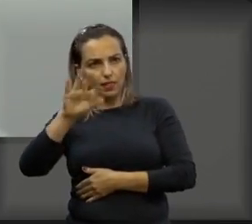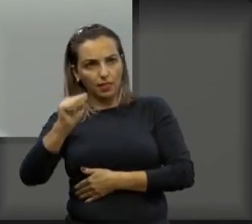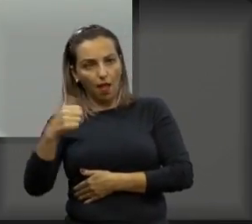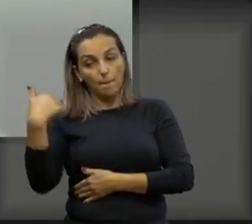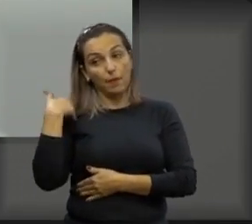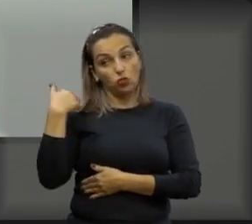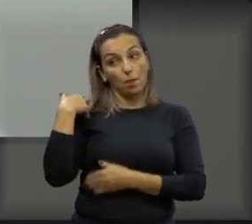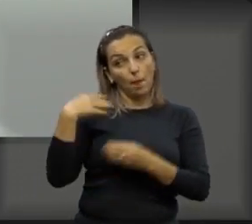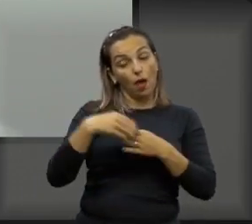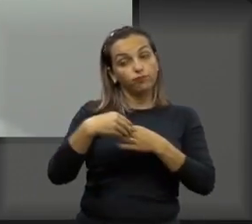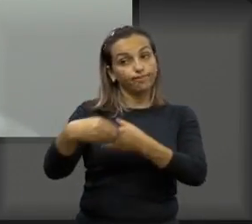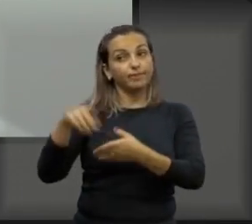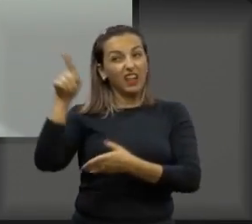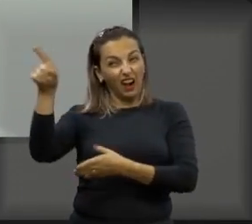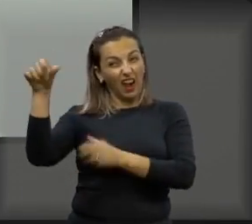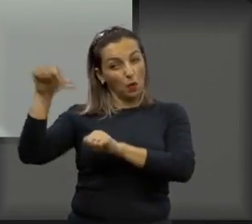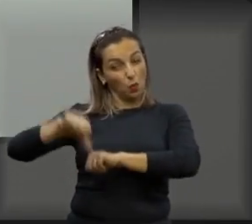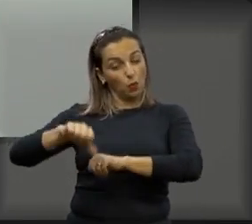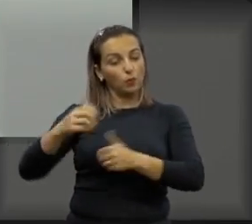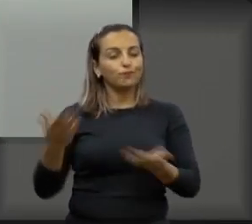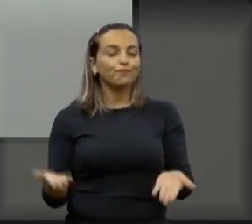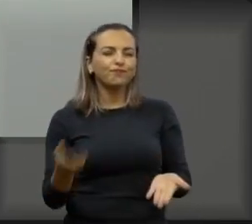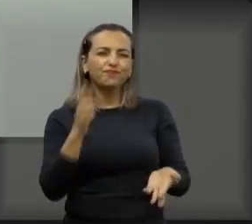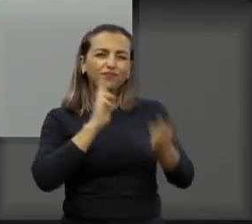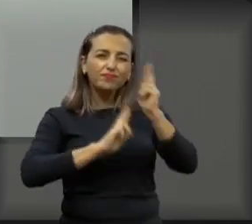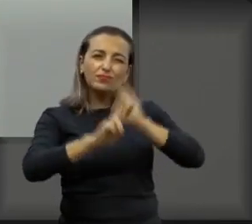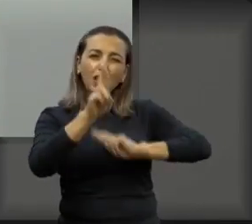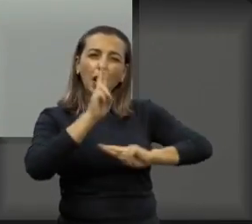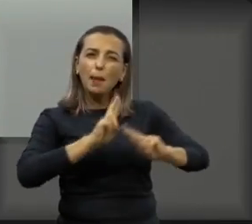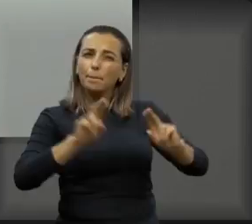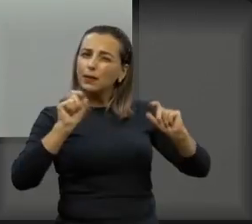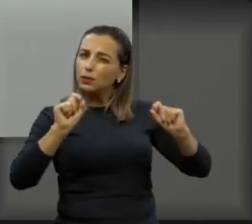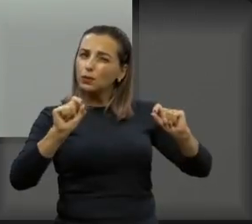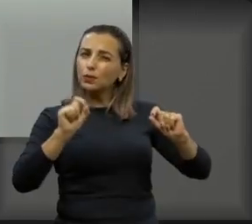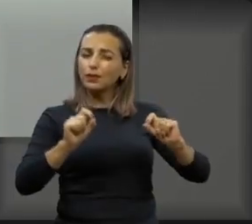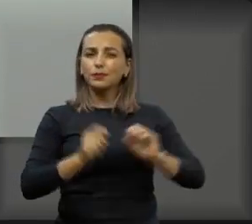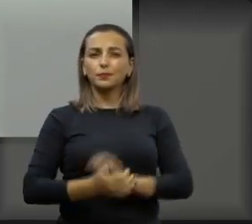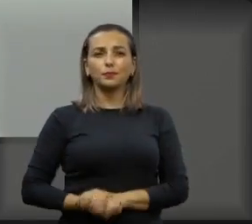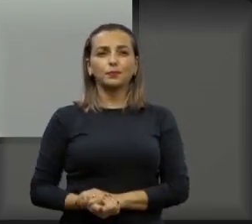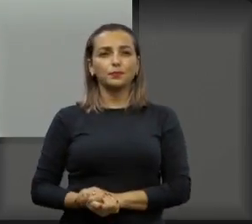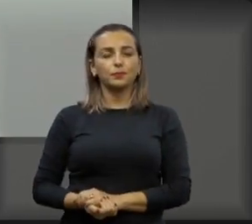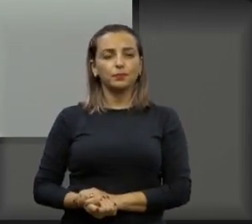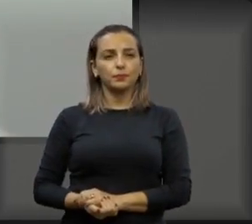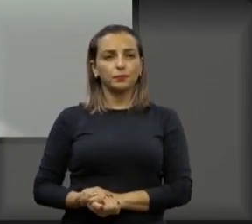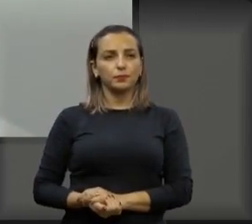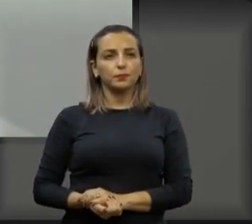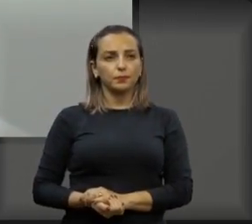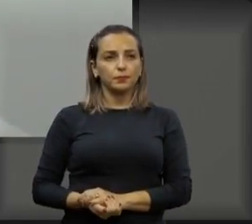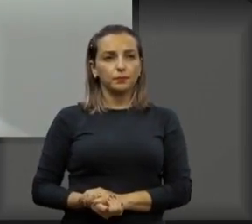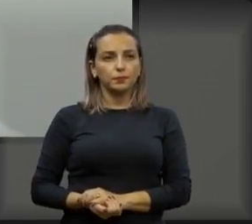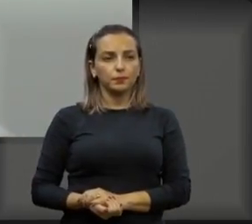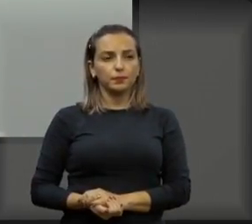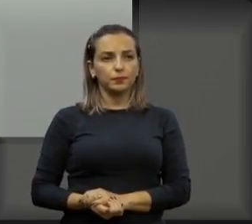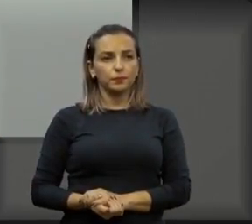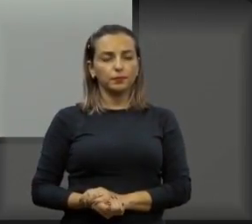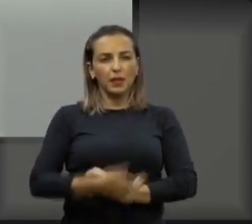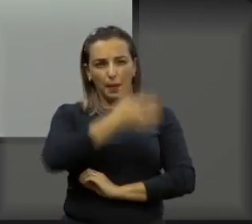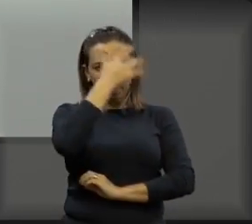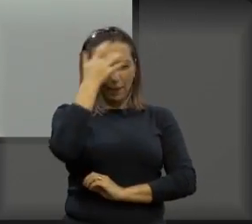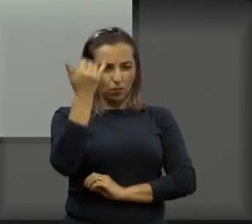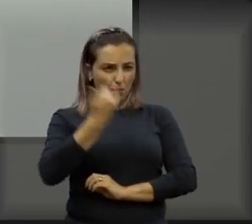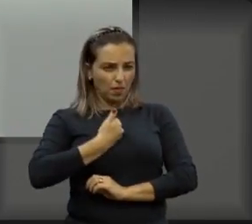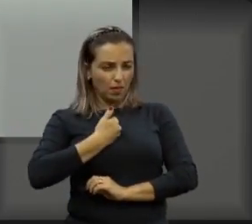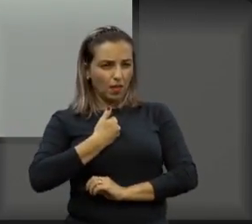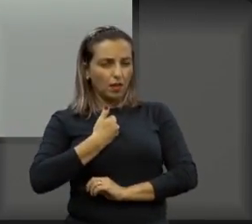muito feia lá, né? Mas, enfim, estão reclamando. A gente viu, era uma conversa nossa aqui, o pessoal falando que